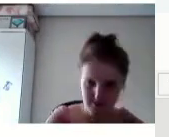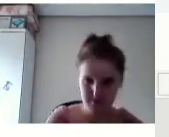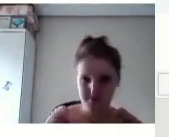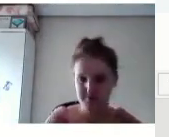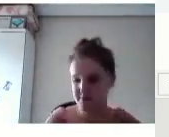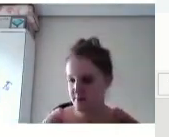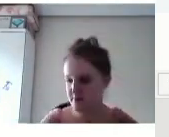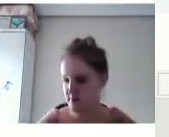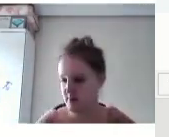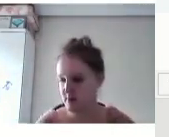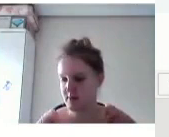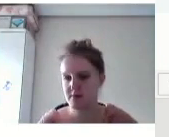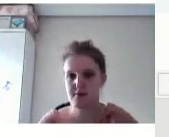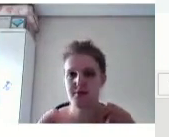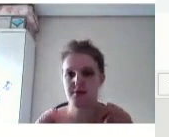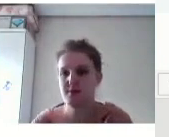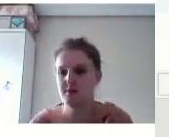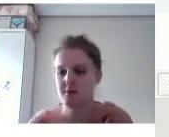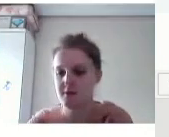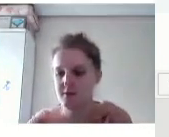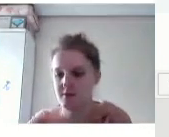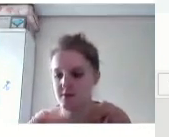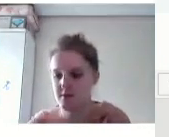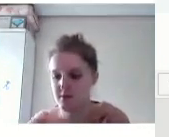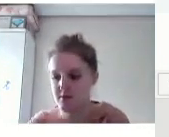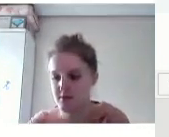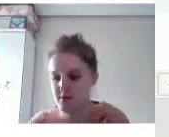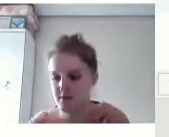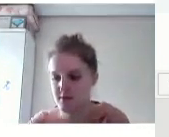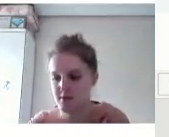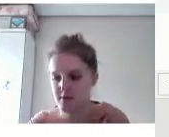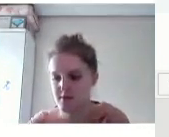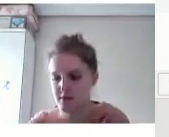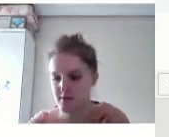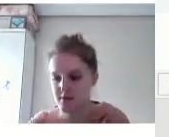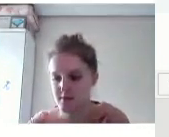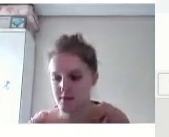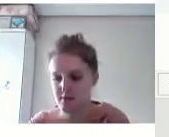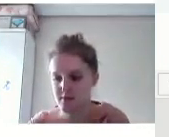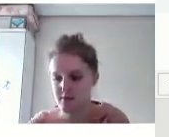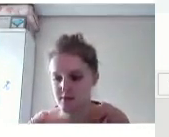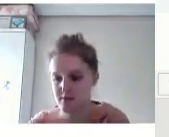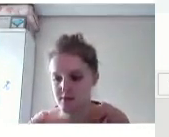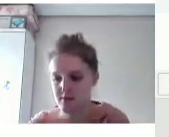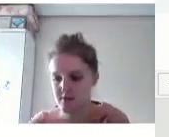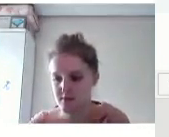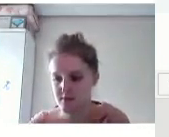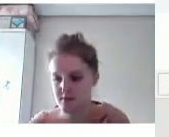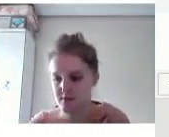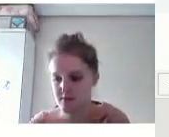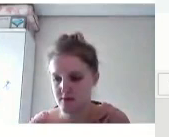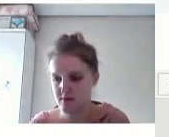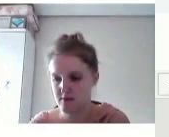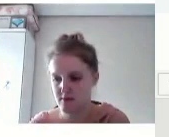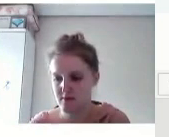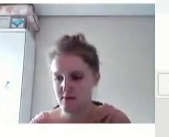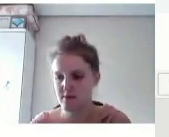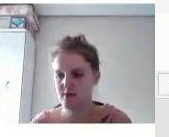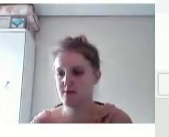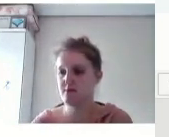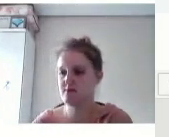claro, partindo a partir da teoria lagrangiana, né? Então, para isso, eu só vou lembrar para vocês um pouquinho,